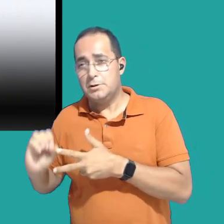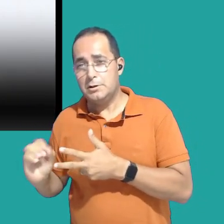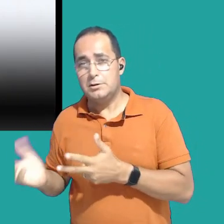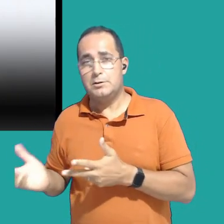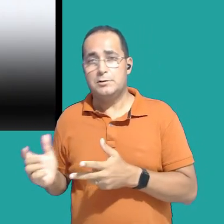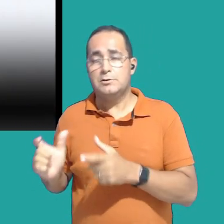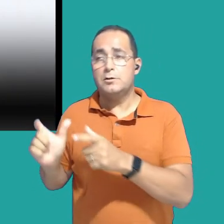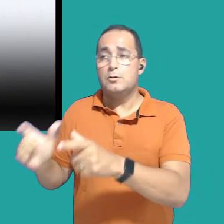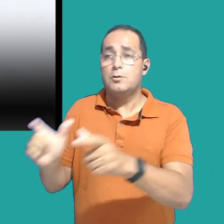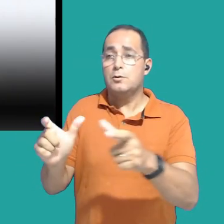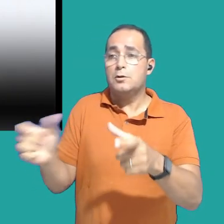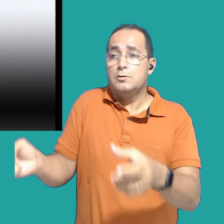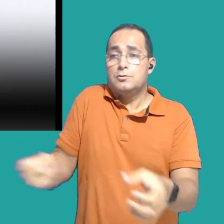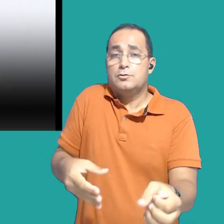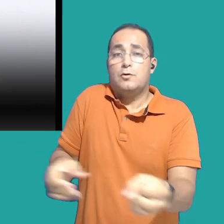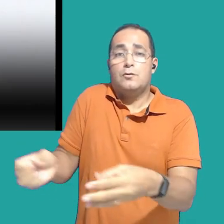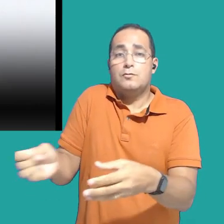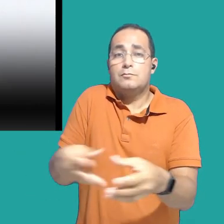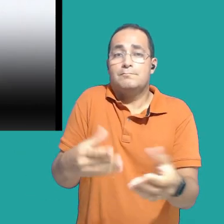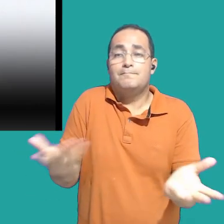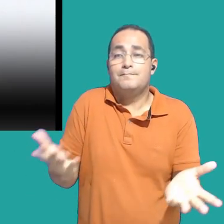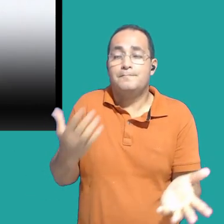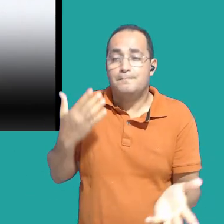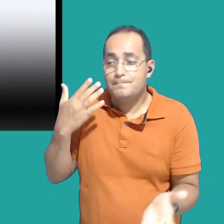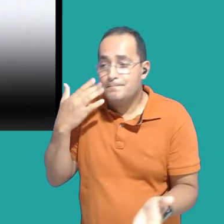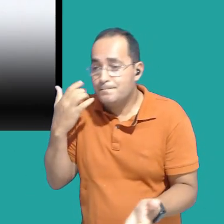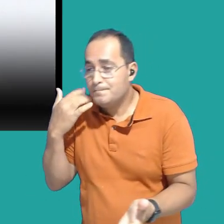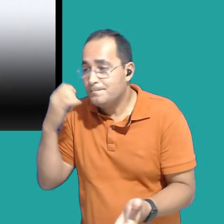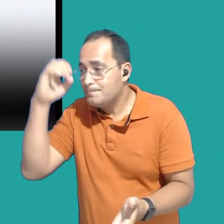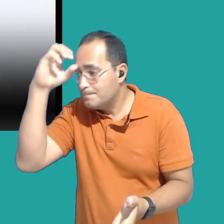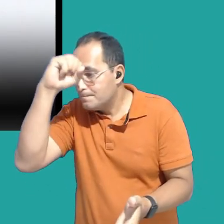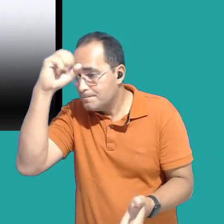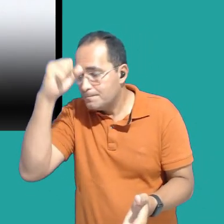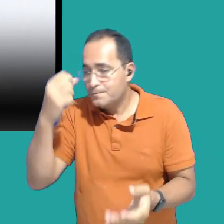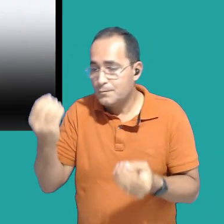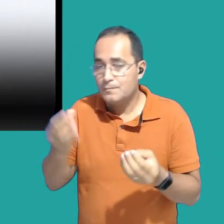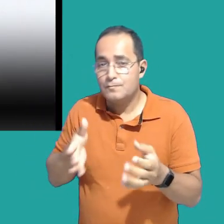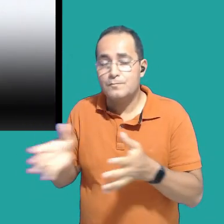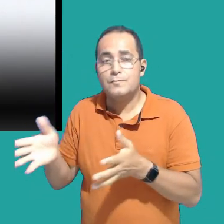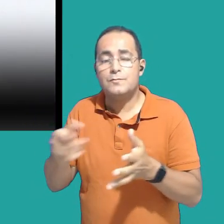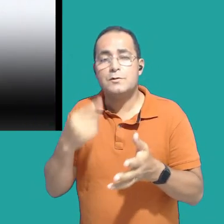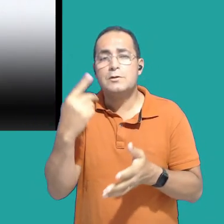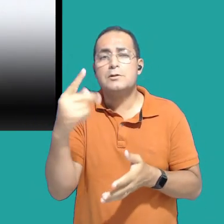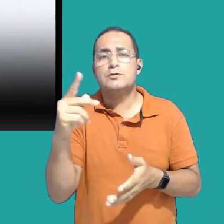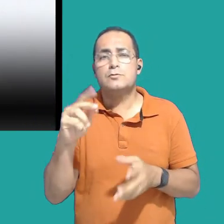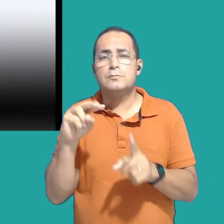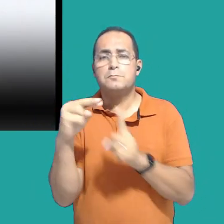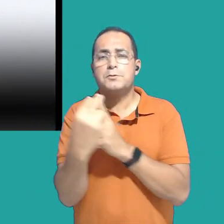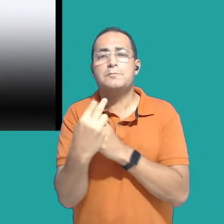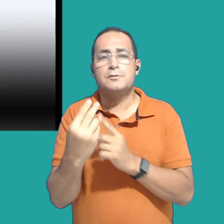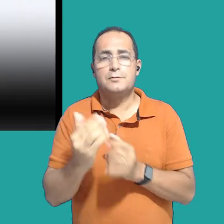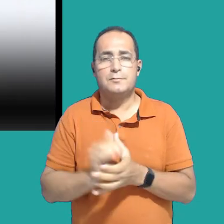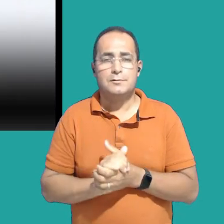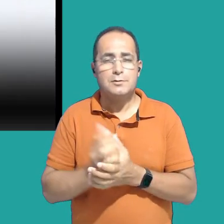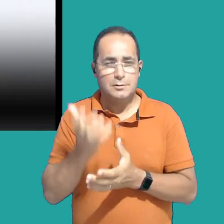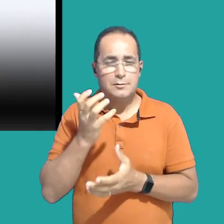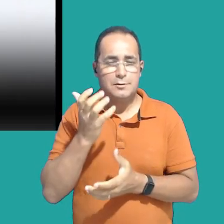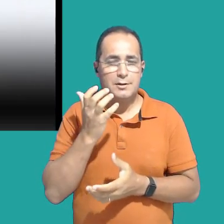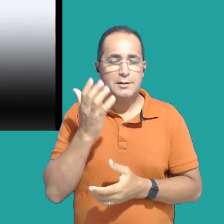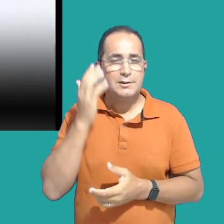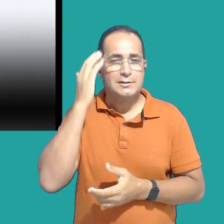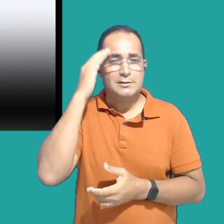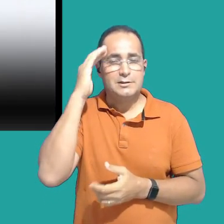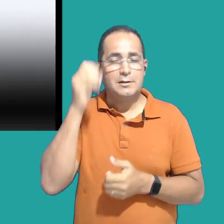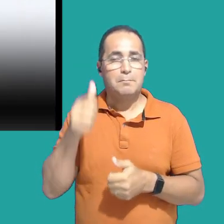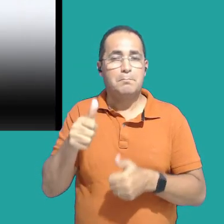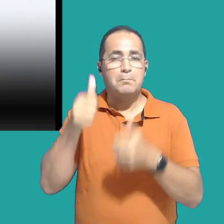exemplo, do Enem, e aí são locais novos, a gente precisa aprender também. Mas nessa tua perspectiva,